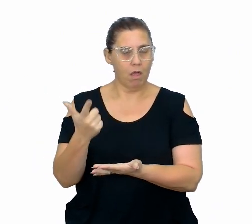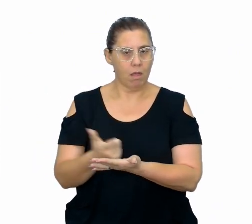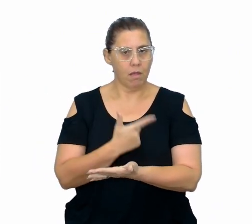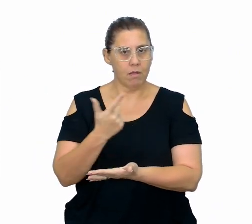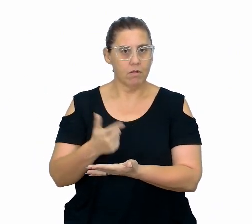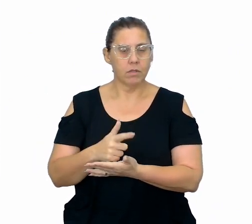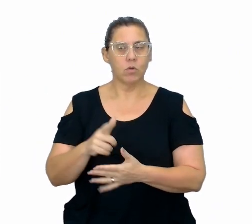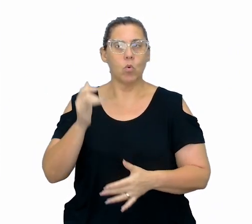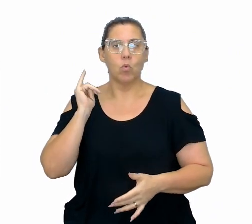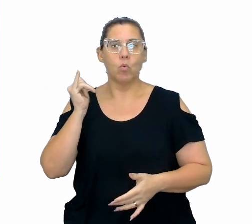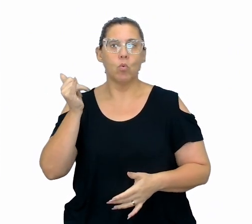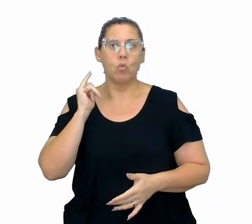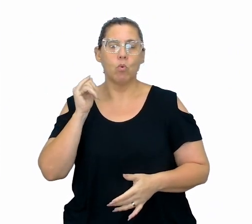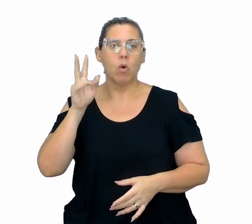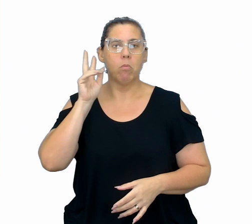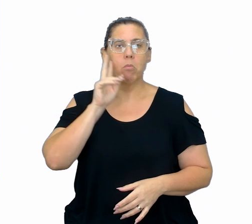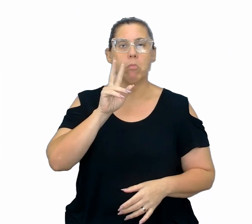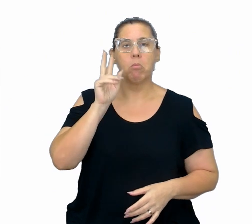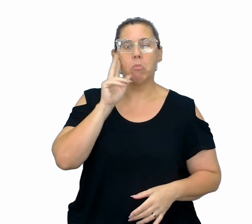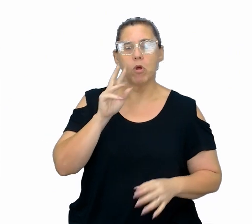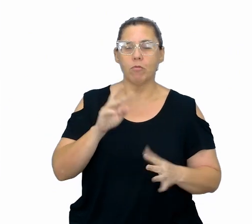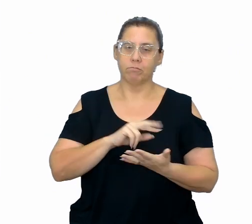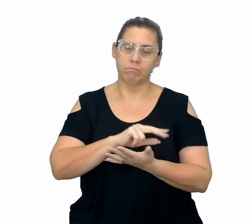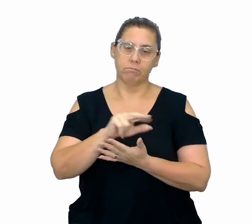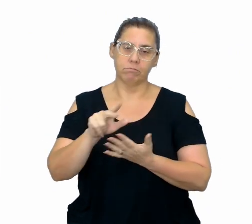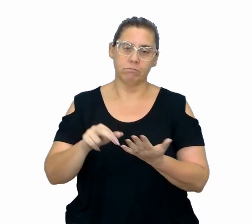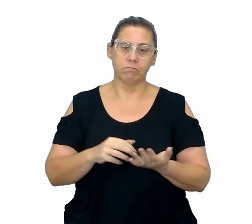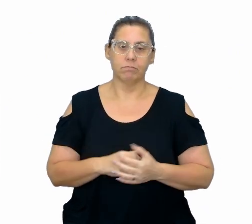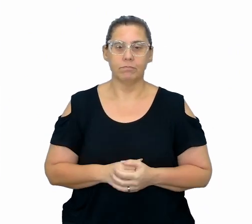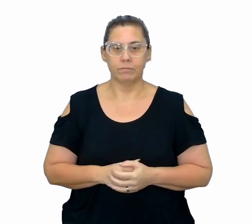contos, fábulas, lendas, entre outros.